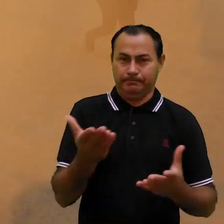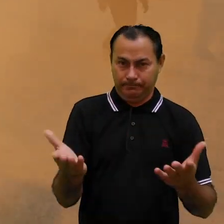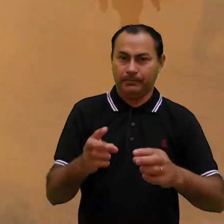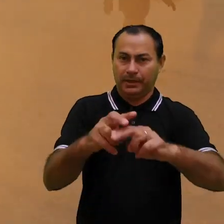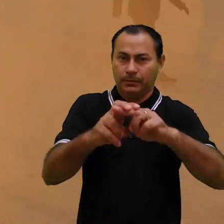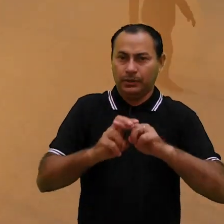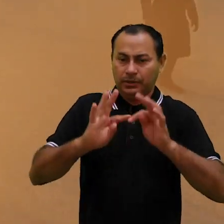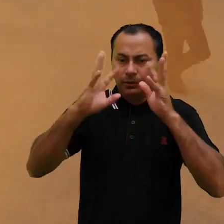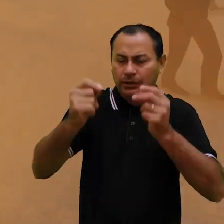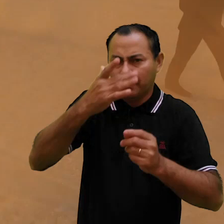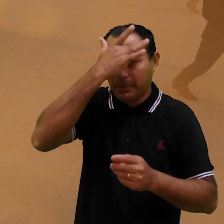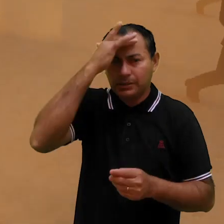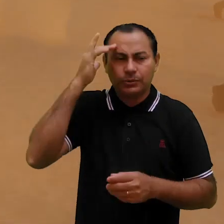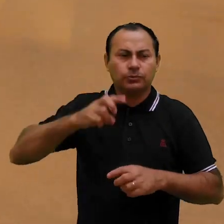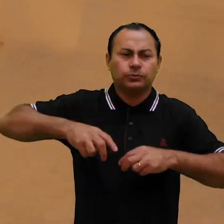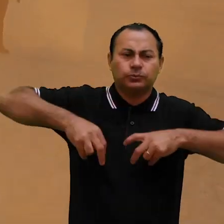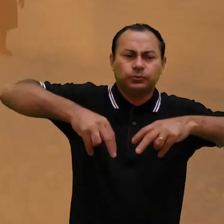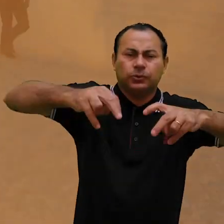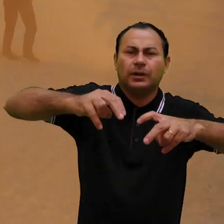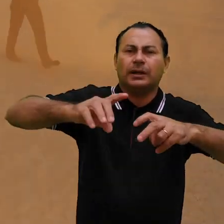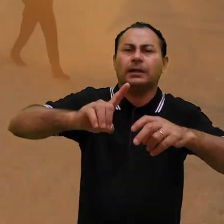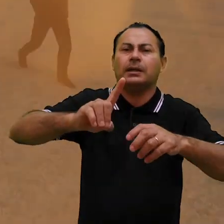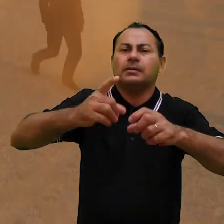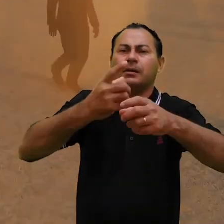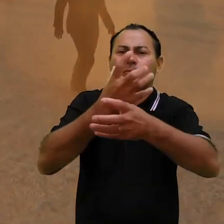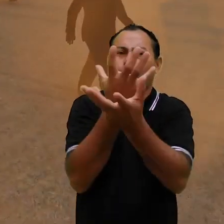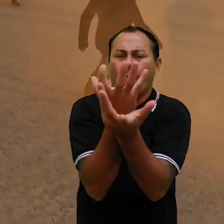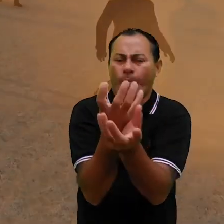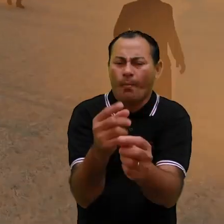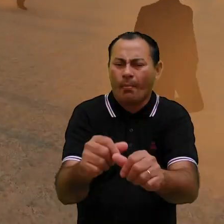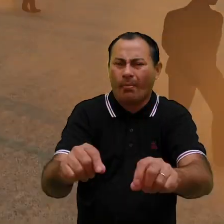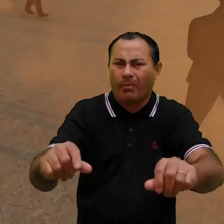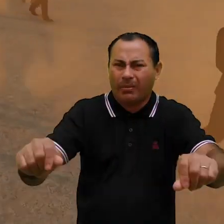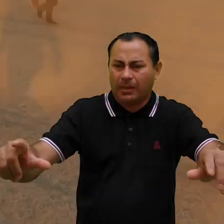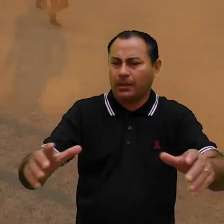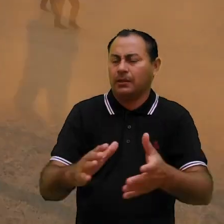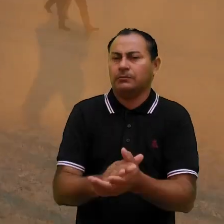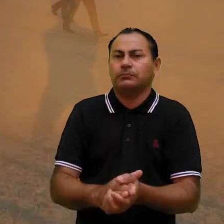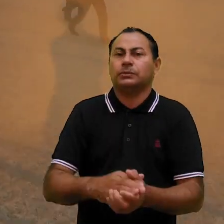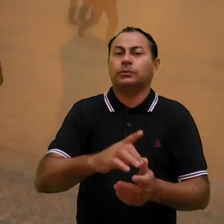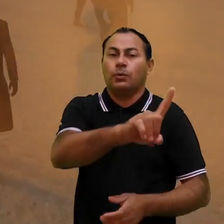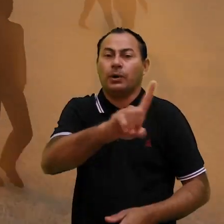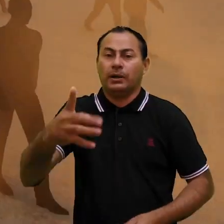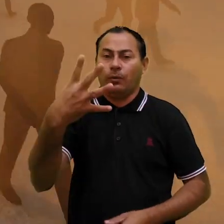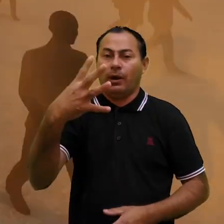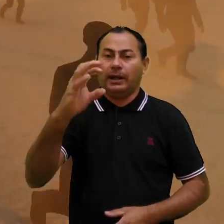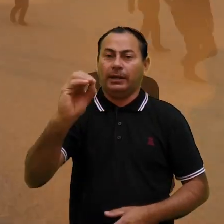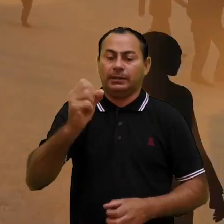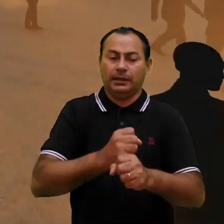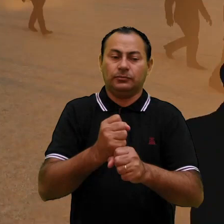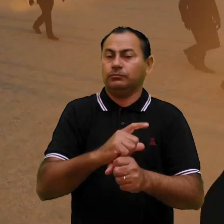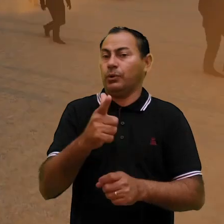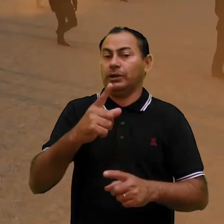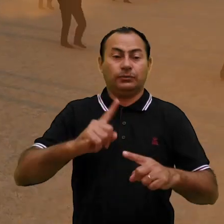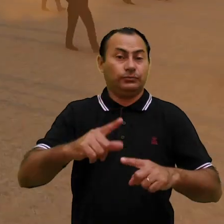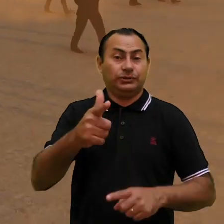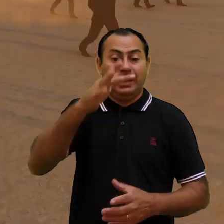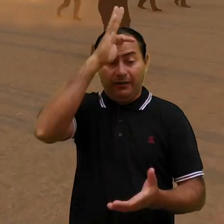E por isso toda aquela gente andou pelo deserto durante 40 anos, só porque não tinha fé para invadir